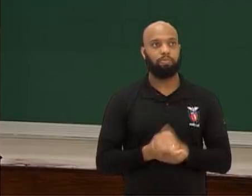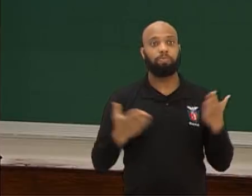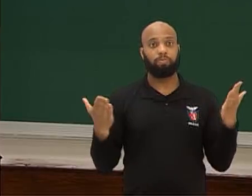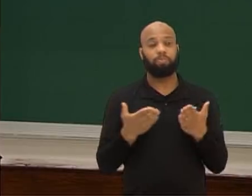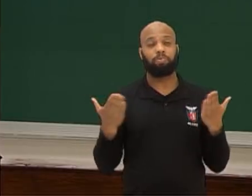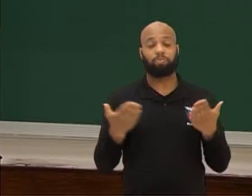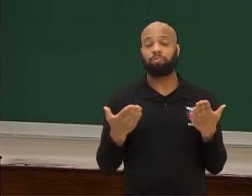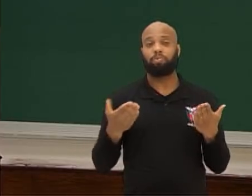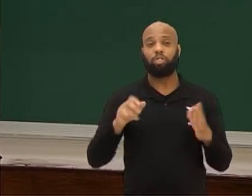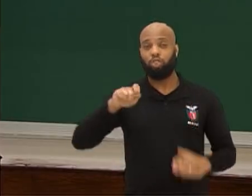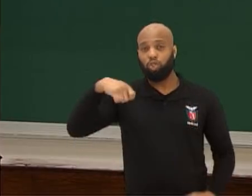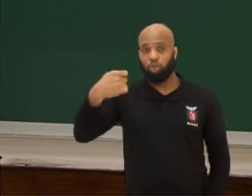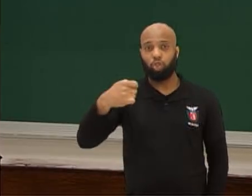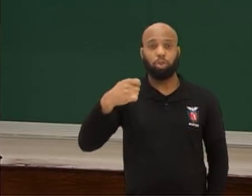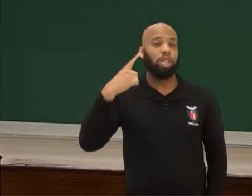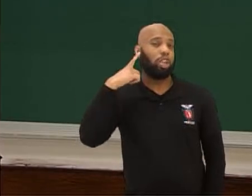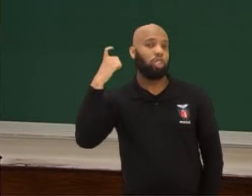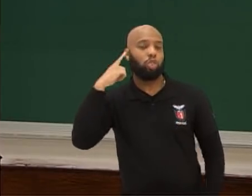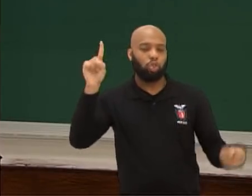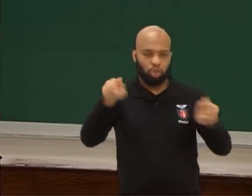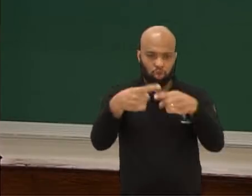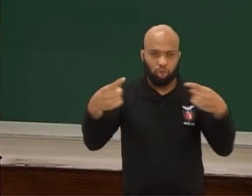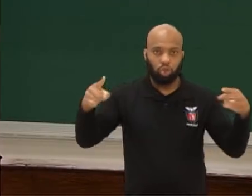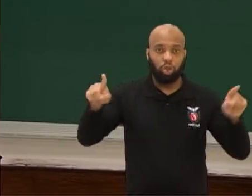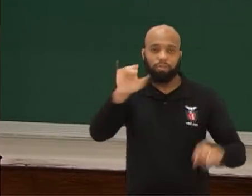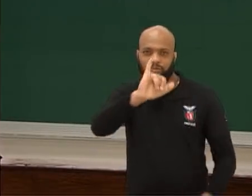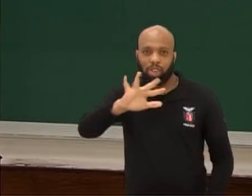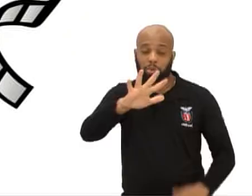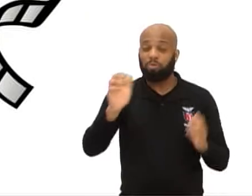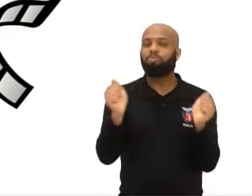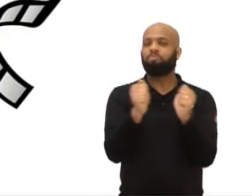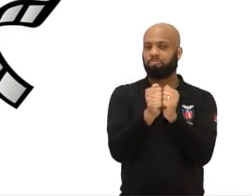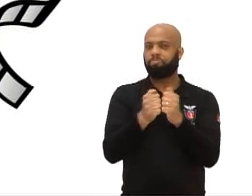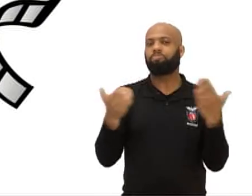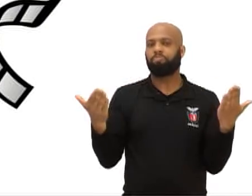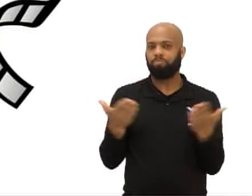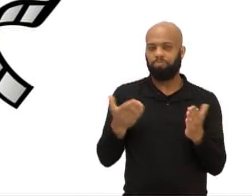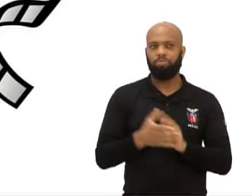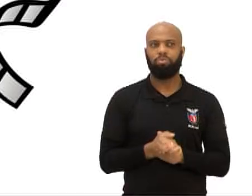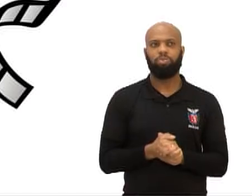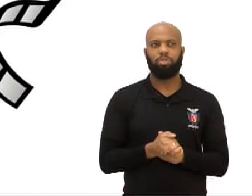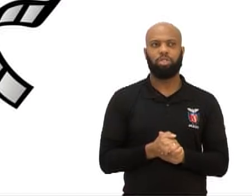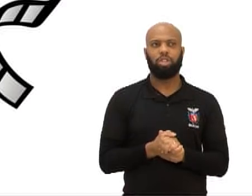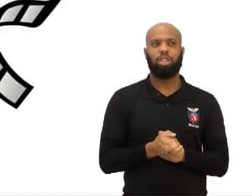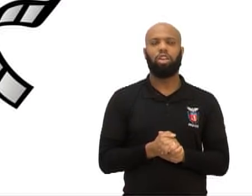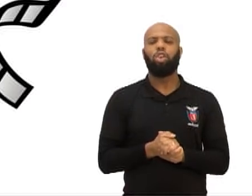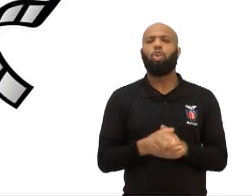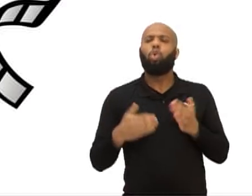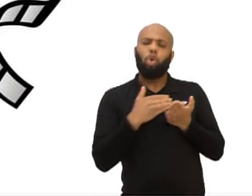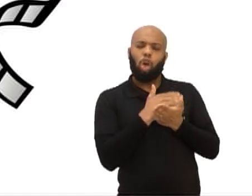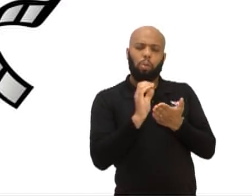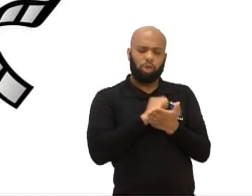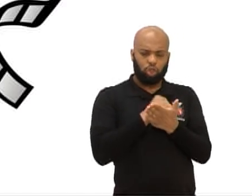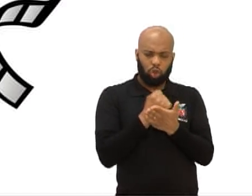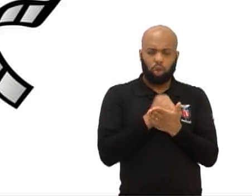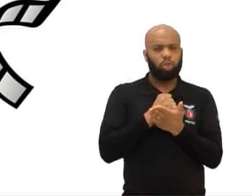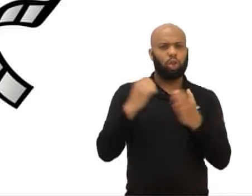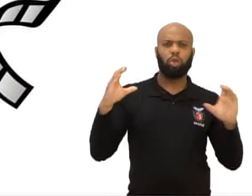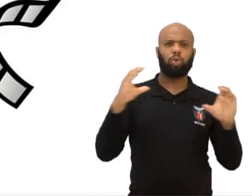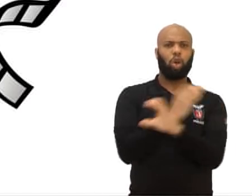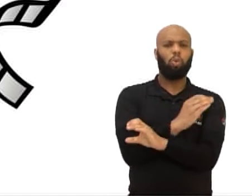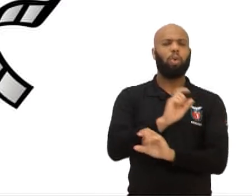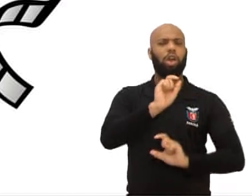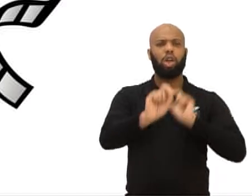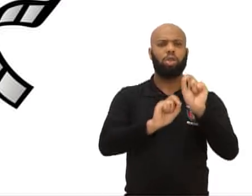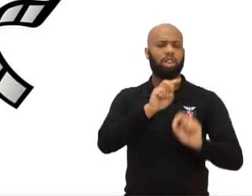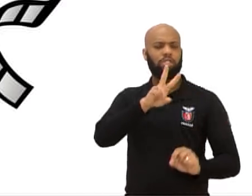Vamos falar um pouco sobre o som e a imagem juntos. Só puderam ter o controle total sobre o que seria